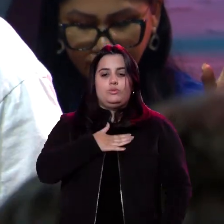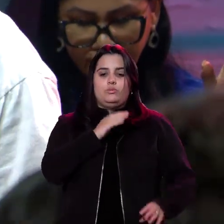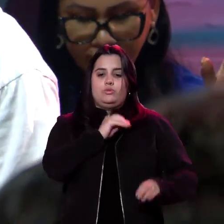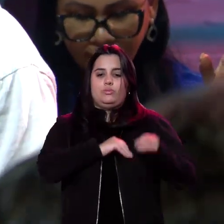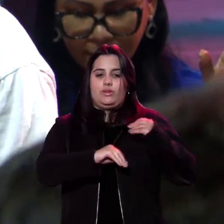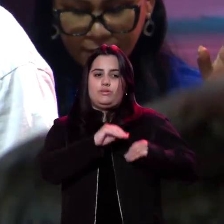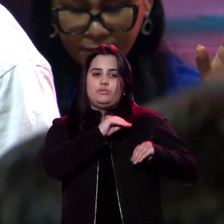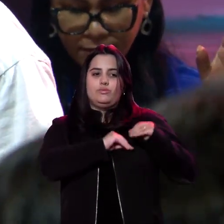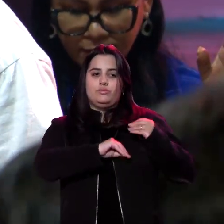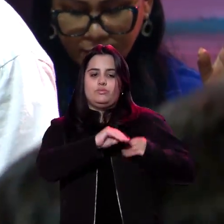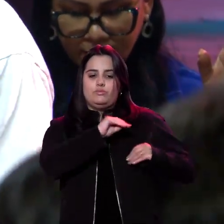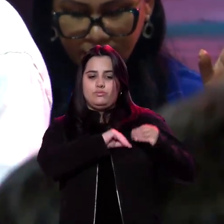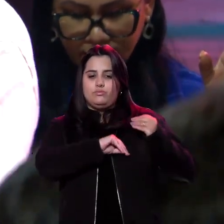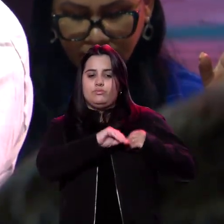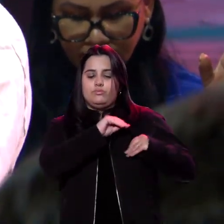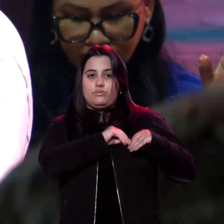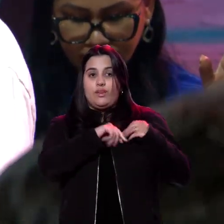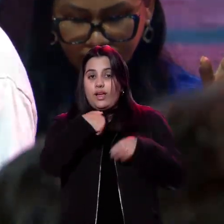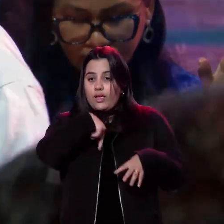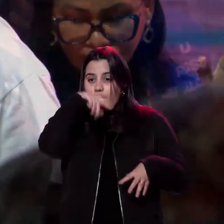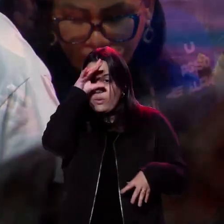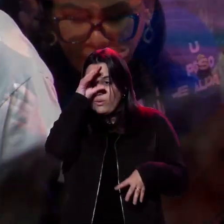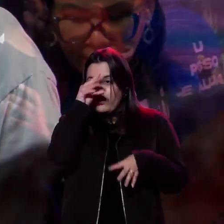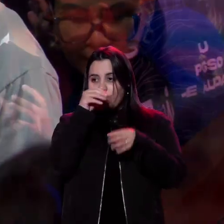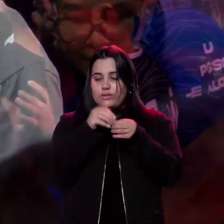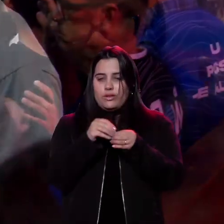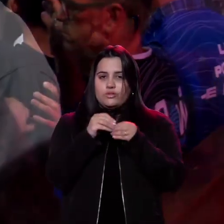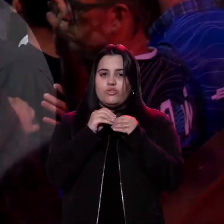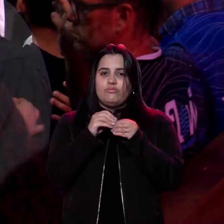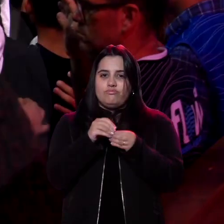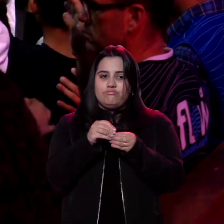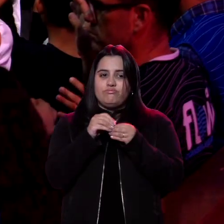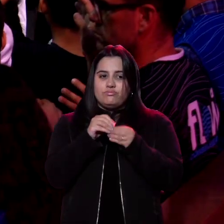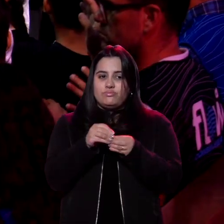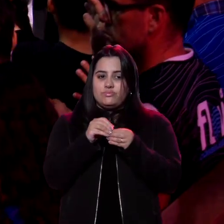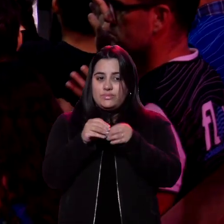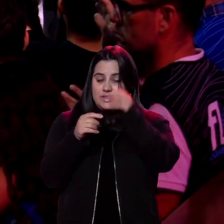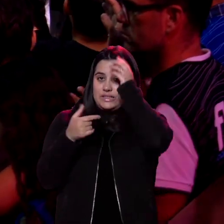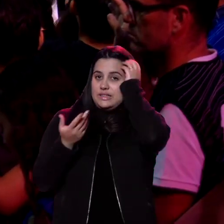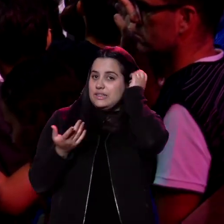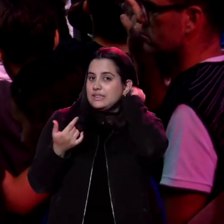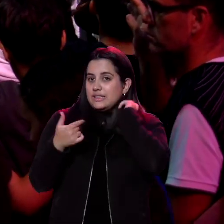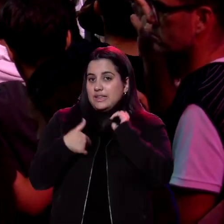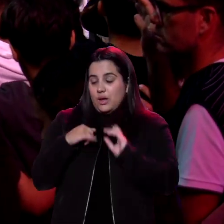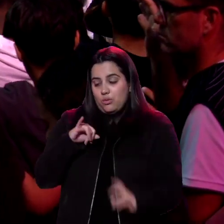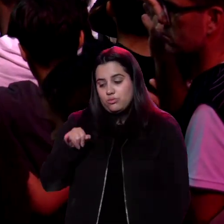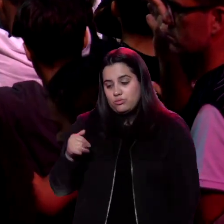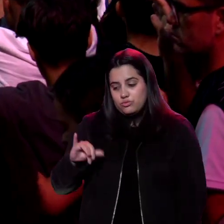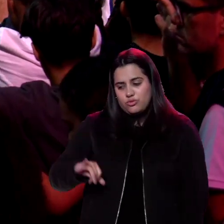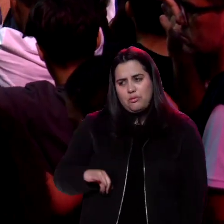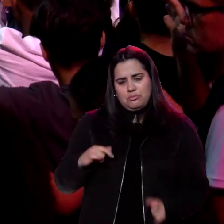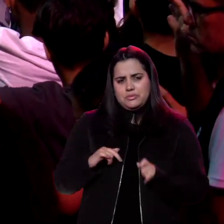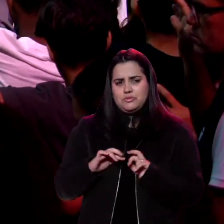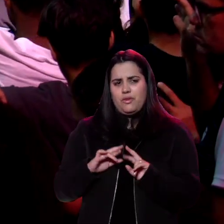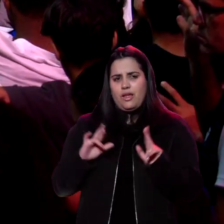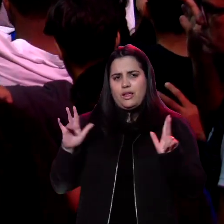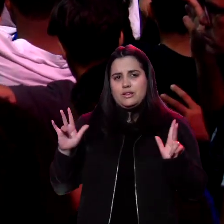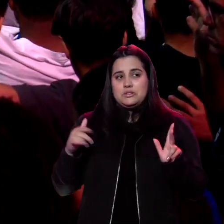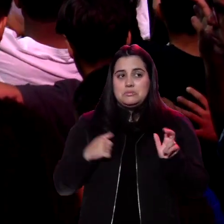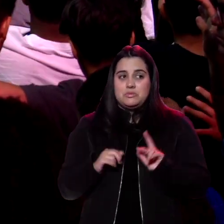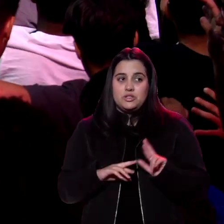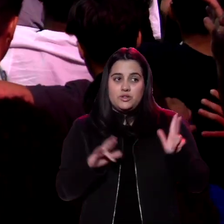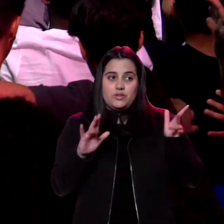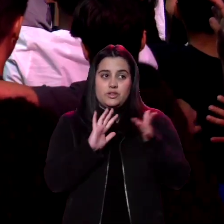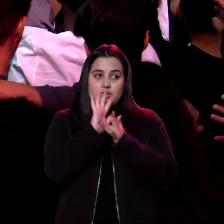pecados. Eu entendi que diferente de Jó, que diferente